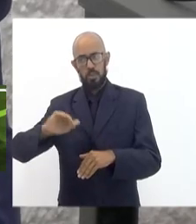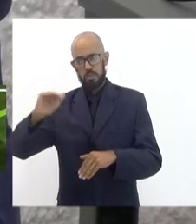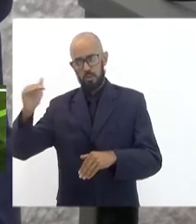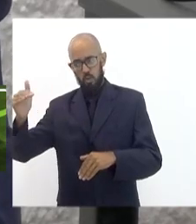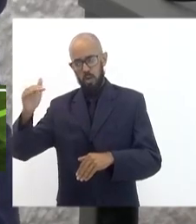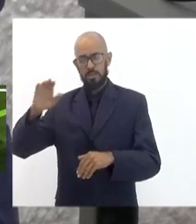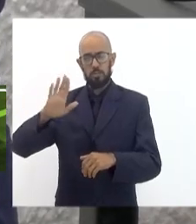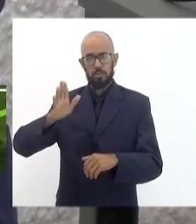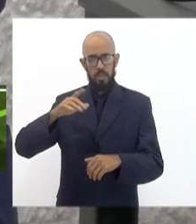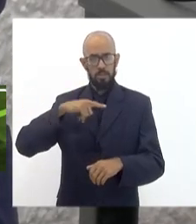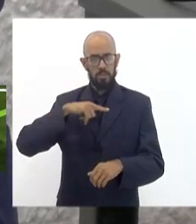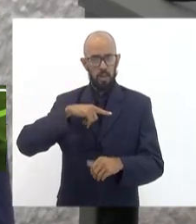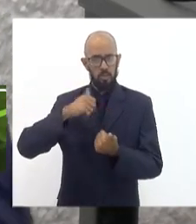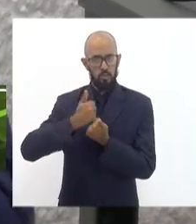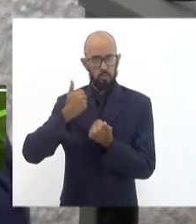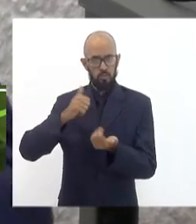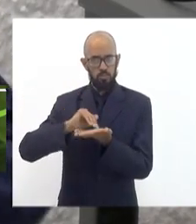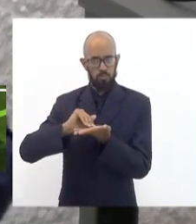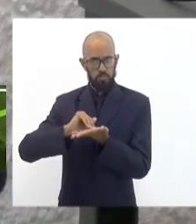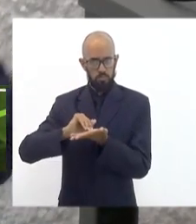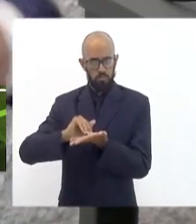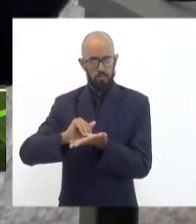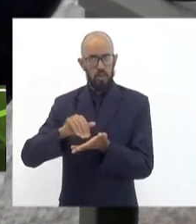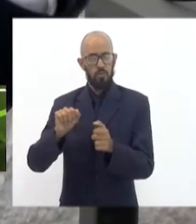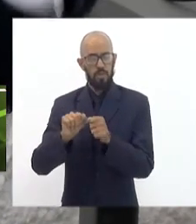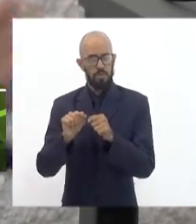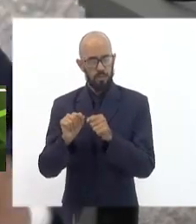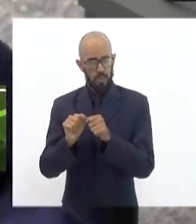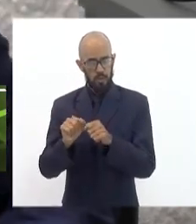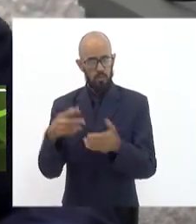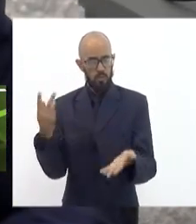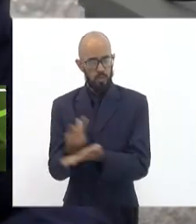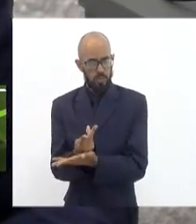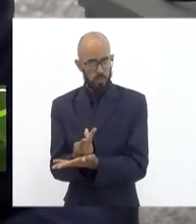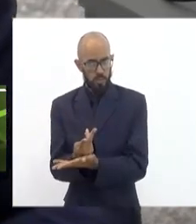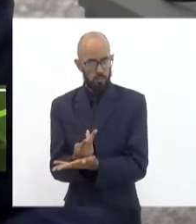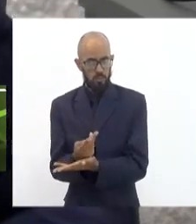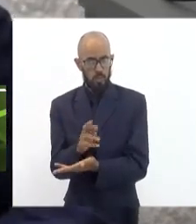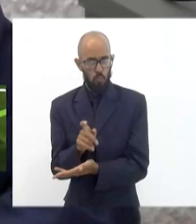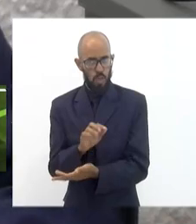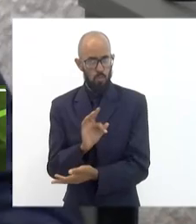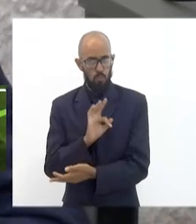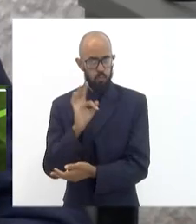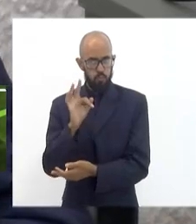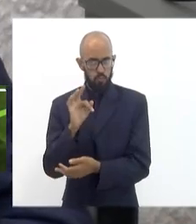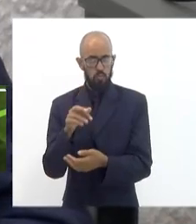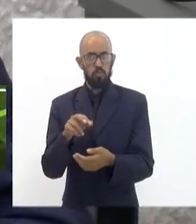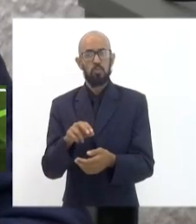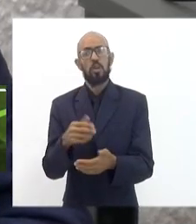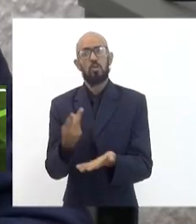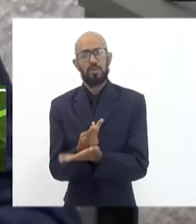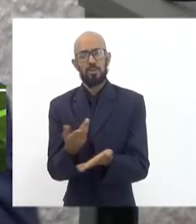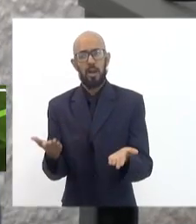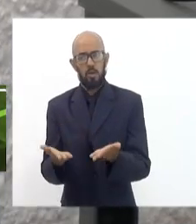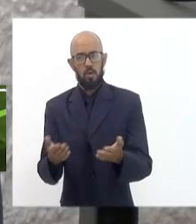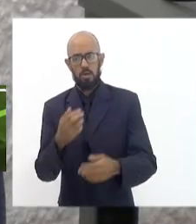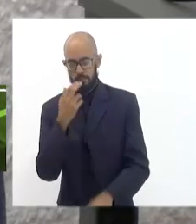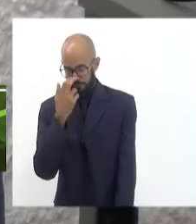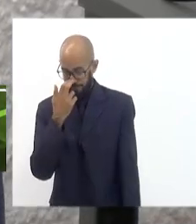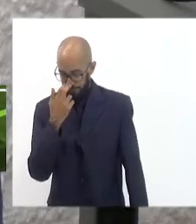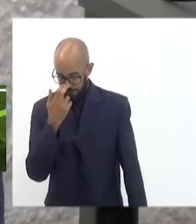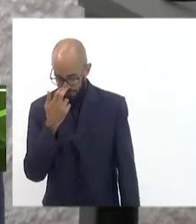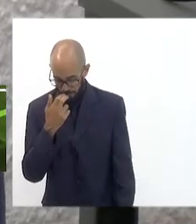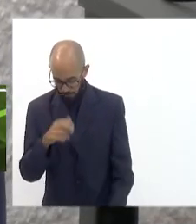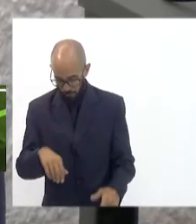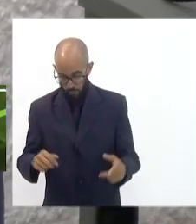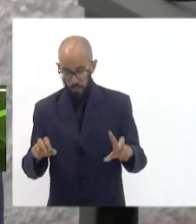nós temos um superintendente que fez andar tá acontecendo uma futuro tá acontecendo e em relação à questão